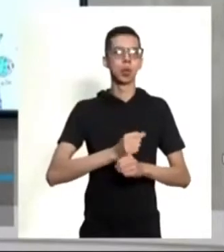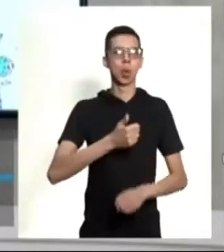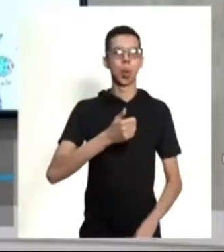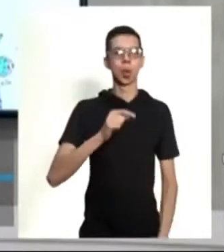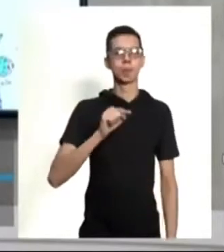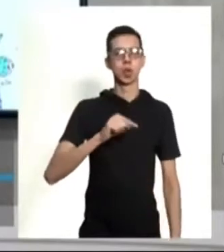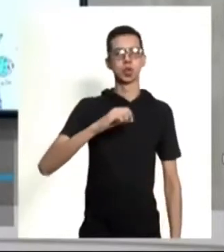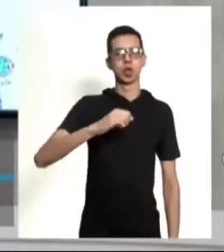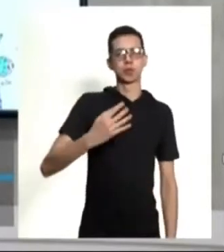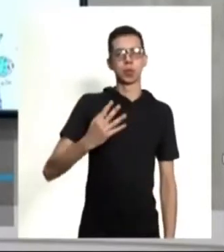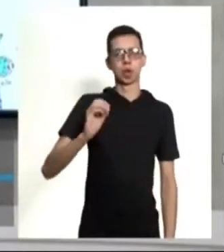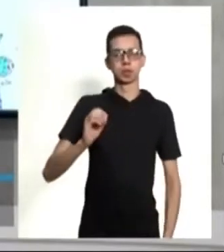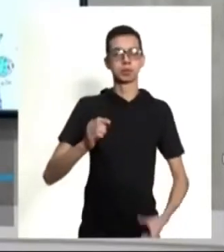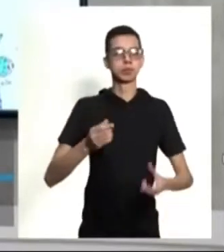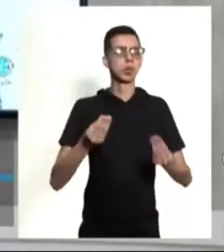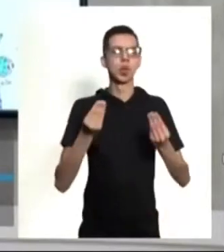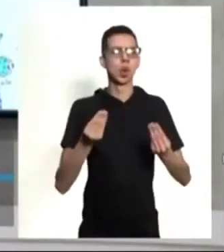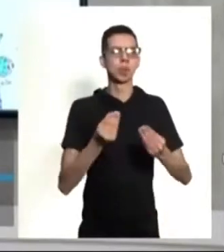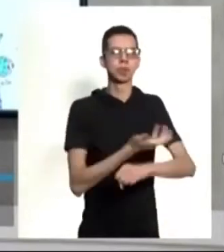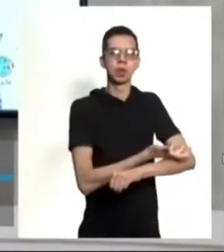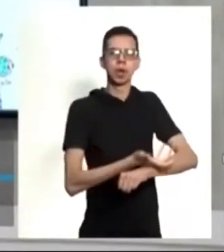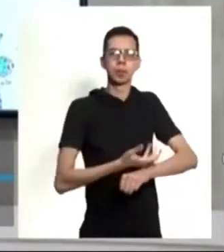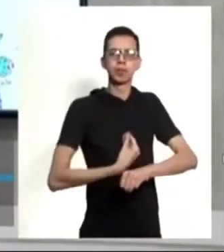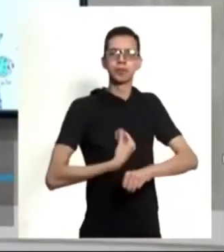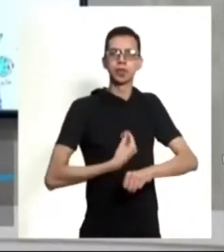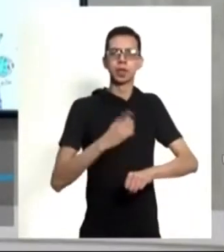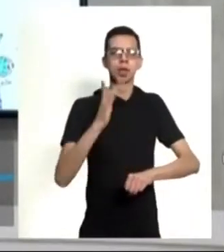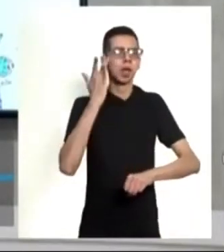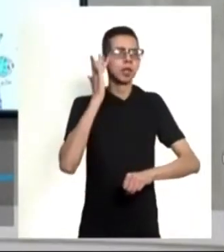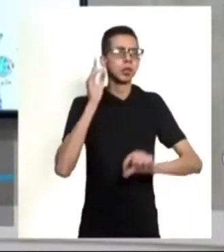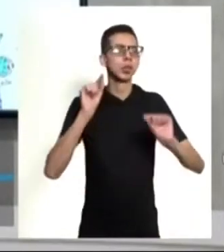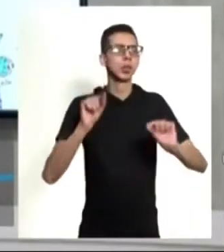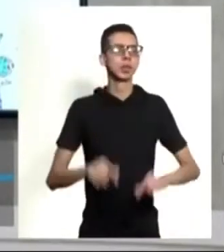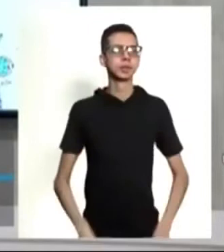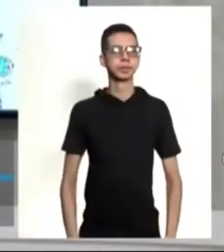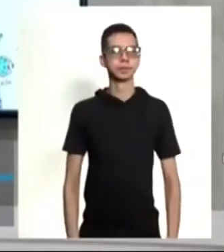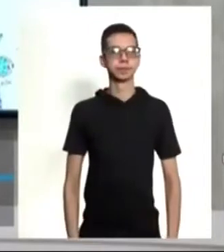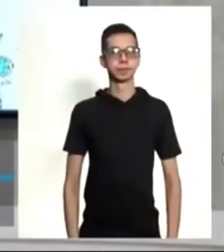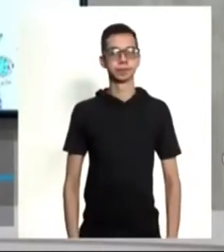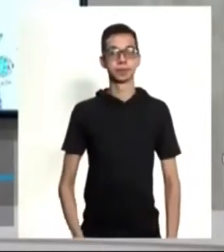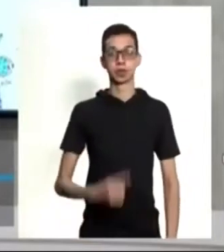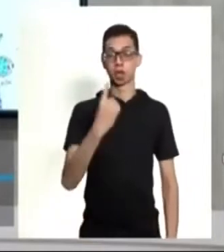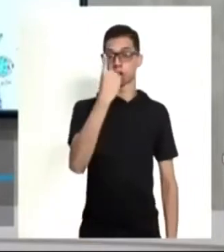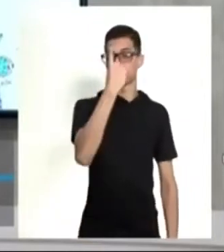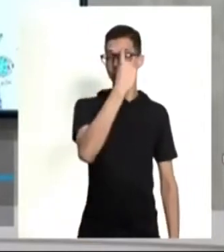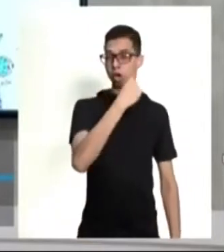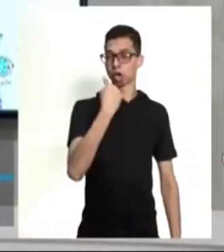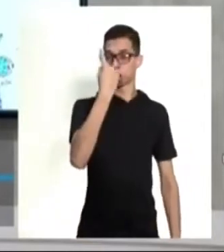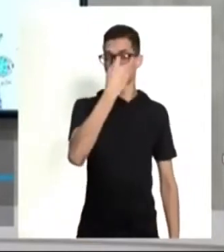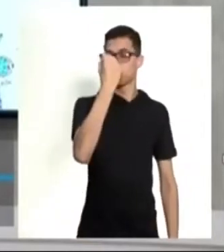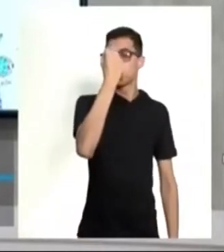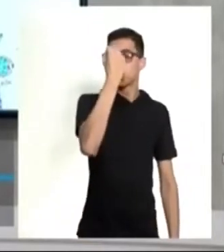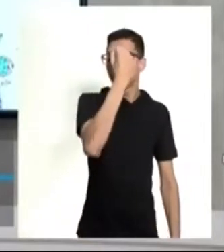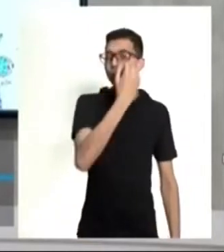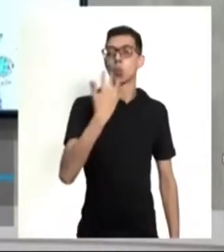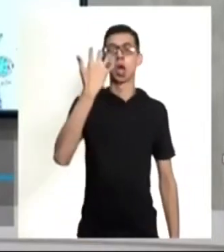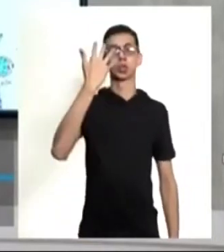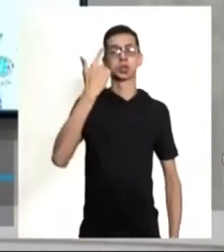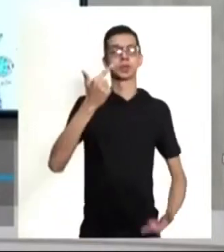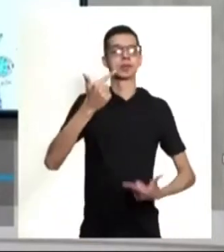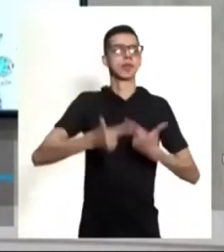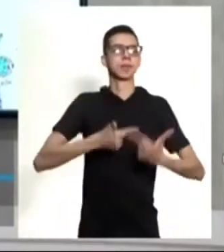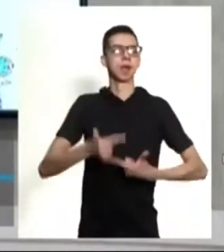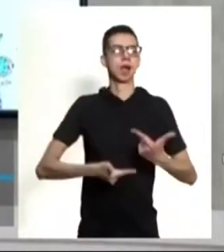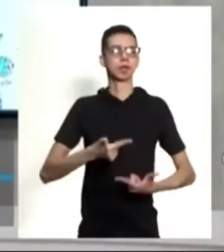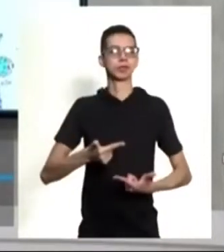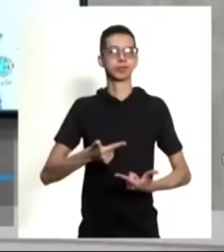de vida no campo? O que vocês acham? Quantas horas de trabalho um trabalhador rural se dedicava ou ainda se